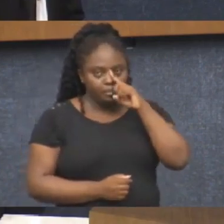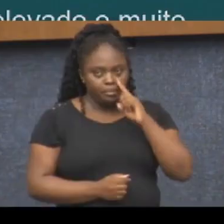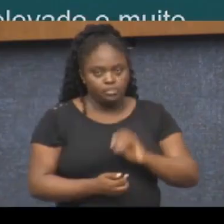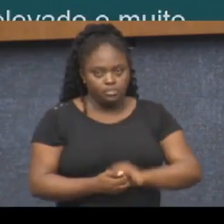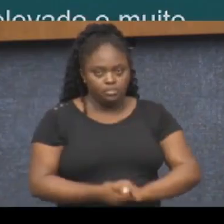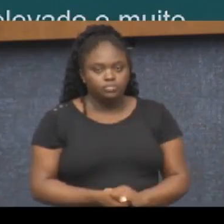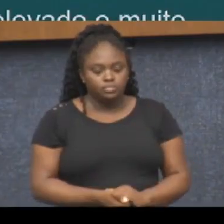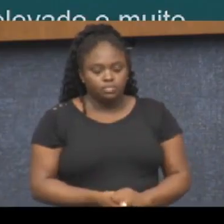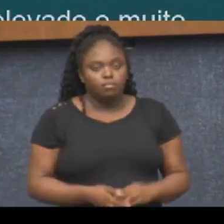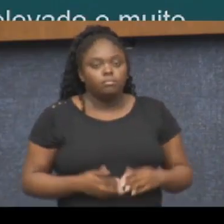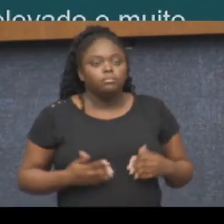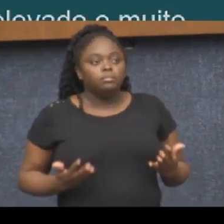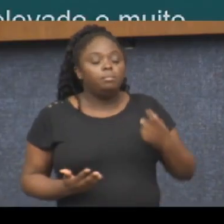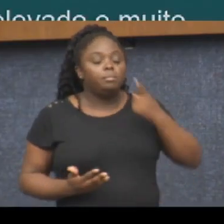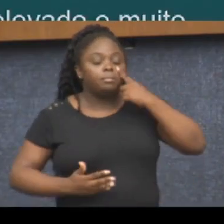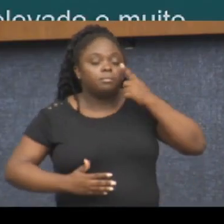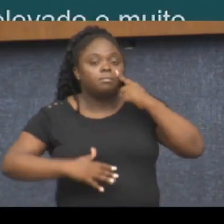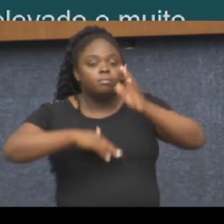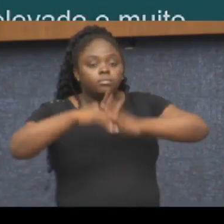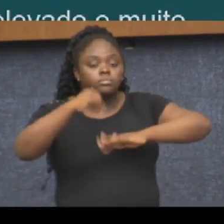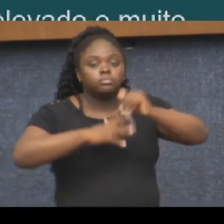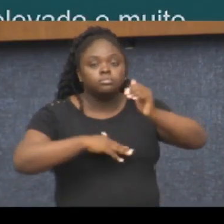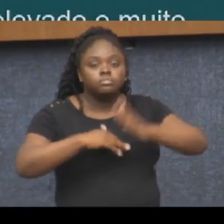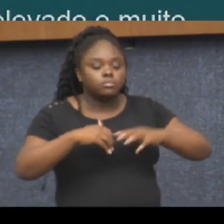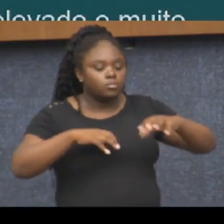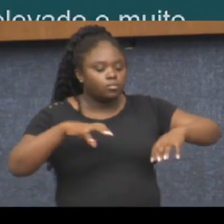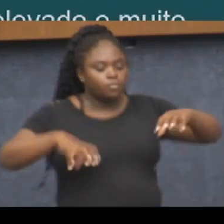Olhando, então, a distribuição dos profissionais,